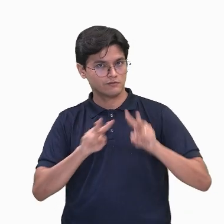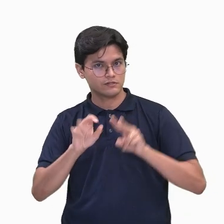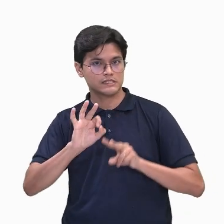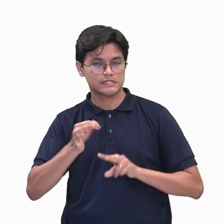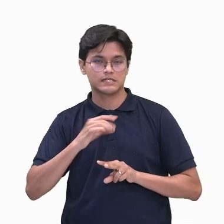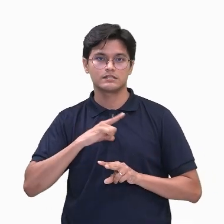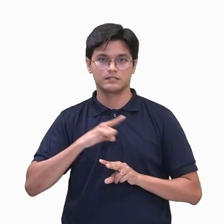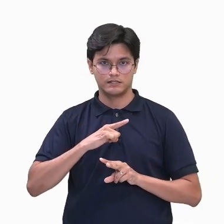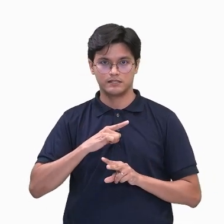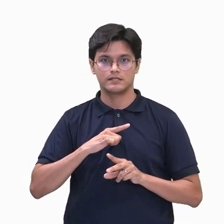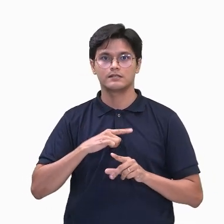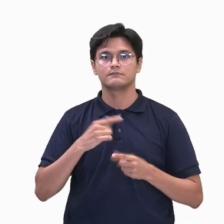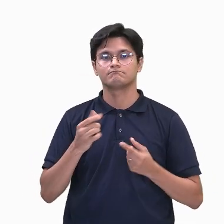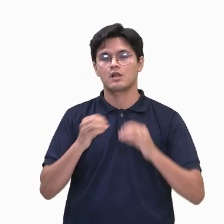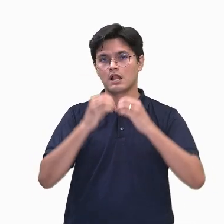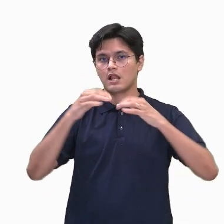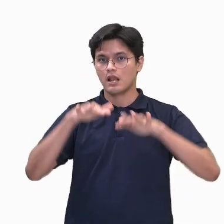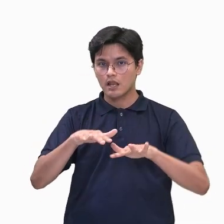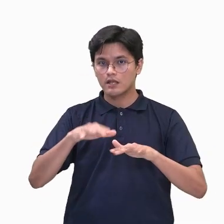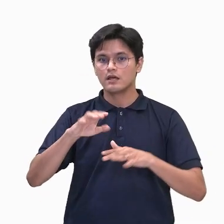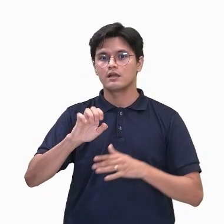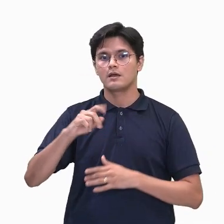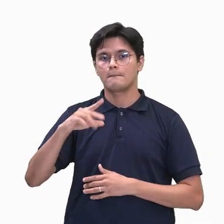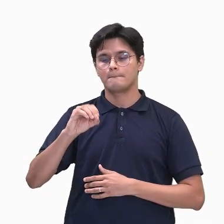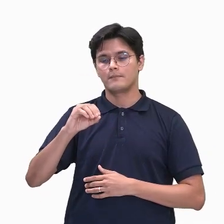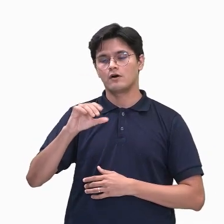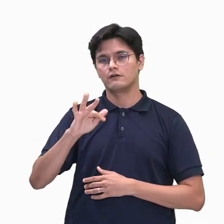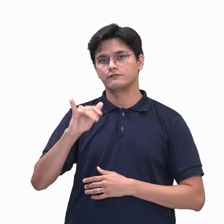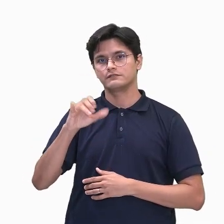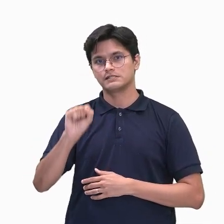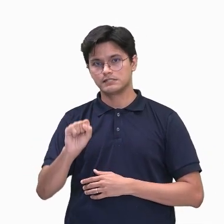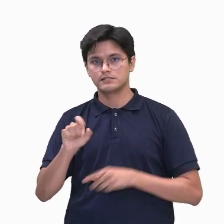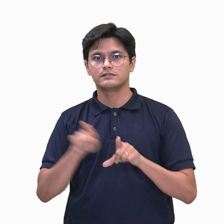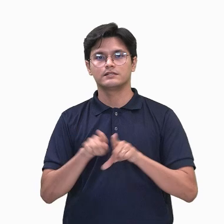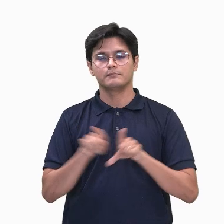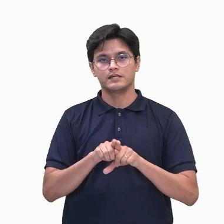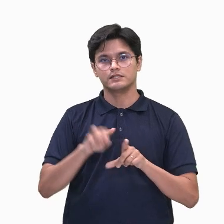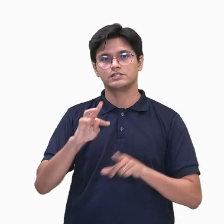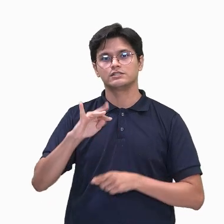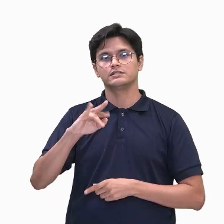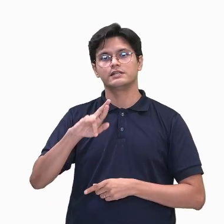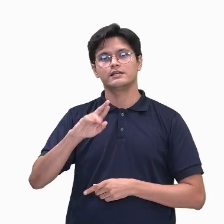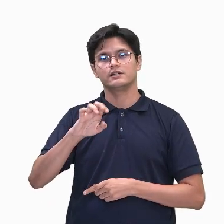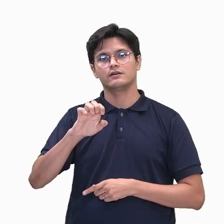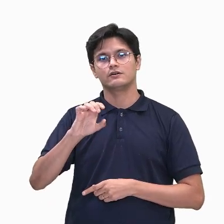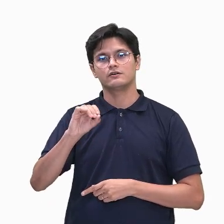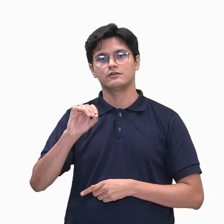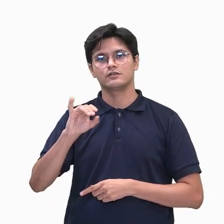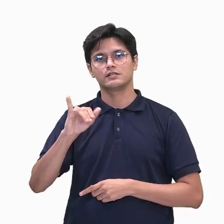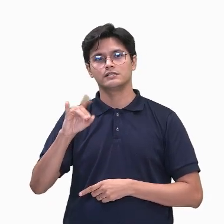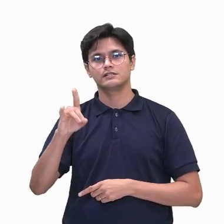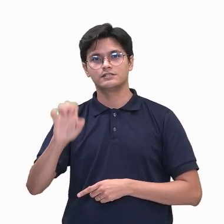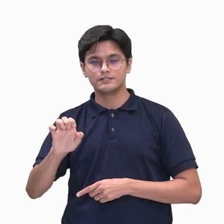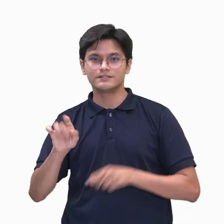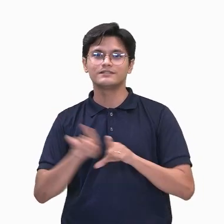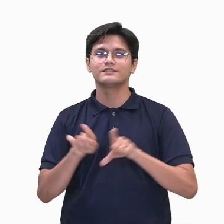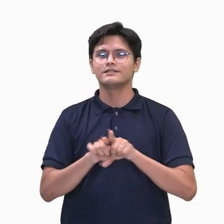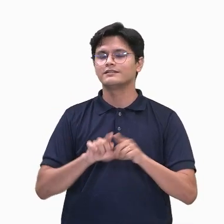glândula hipófise, a tireoide, a paratireoide, as paratireoides, né? Que são mais de